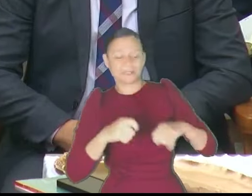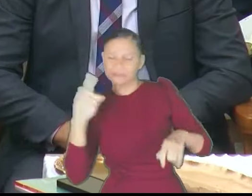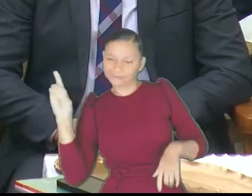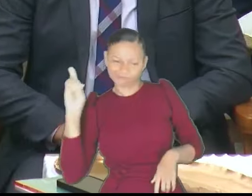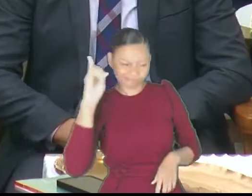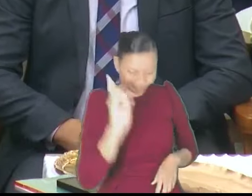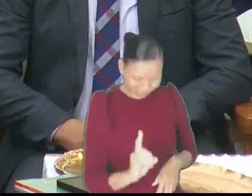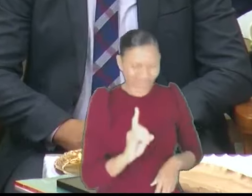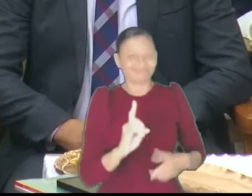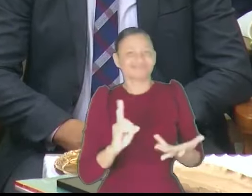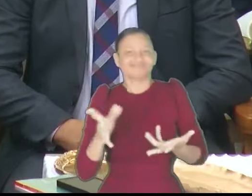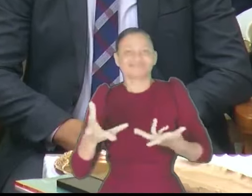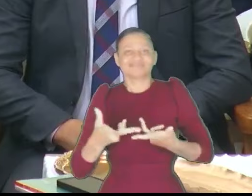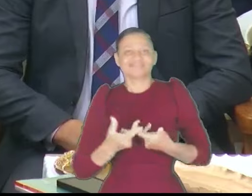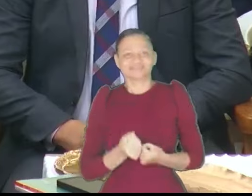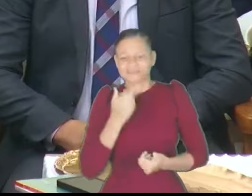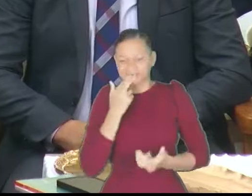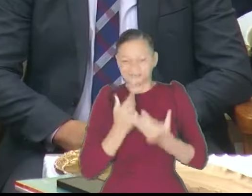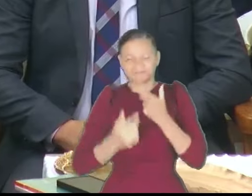tremendo.